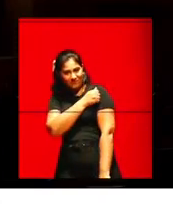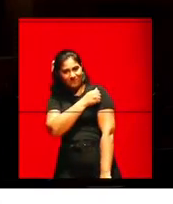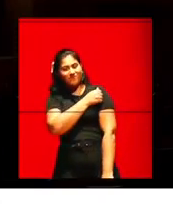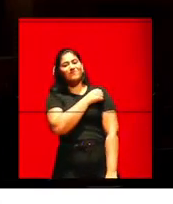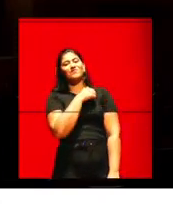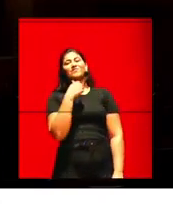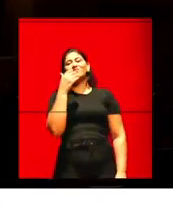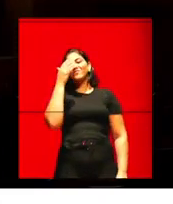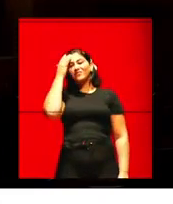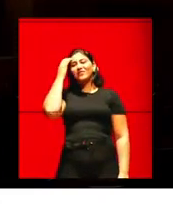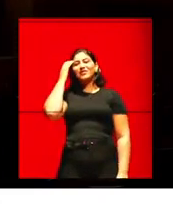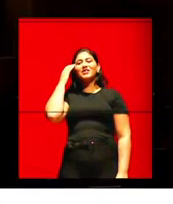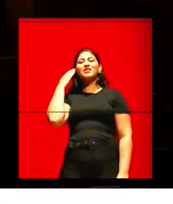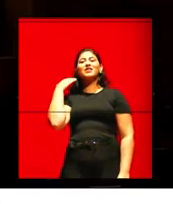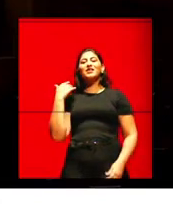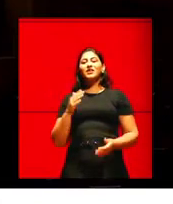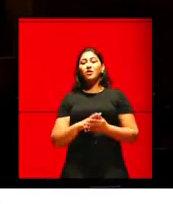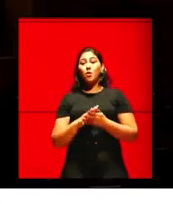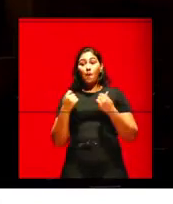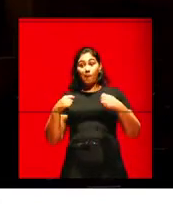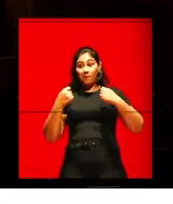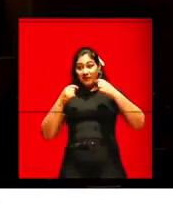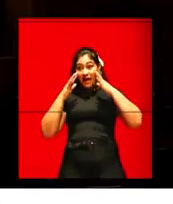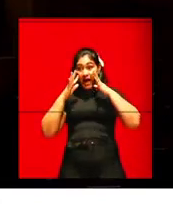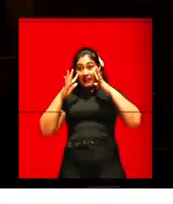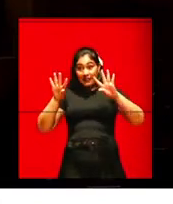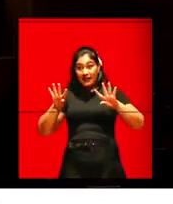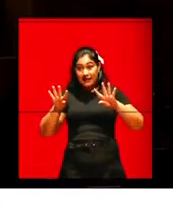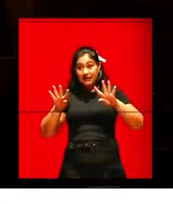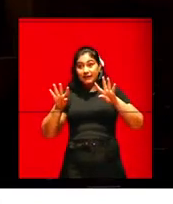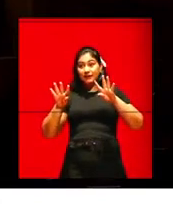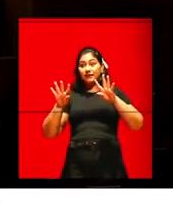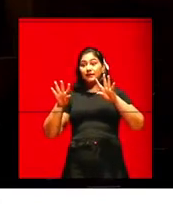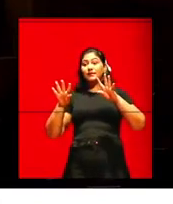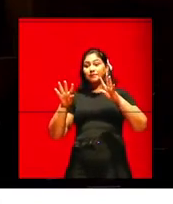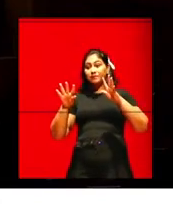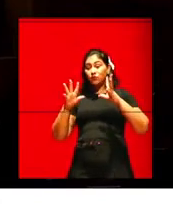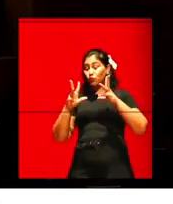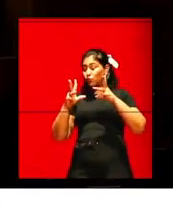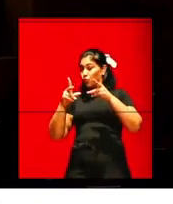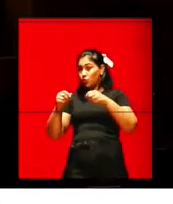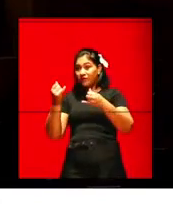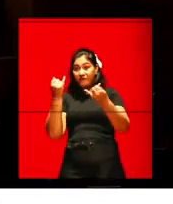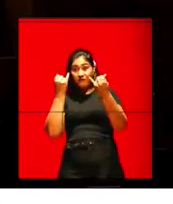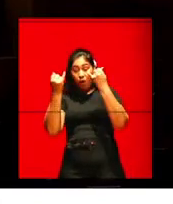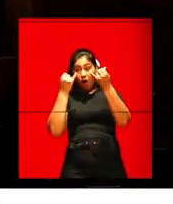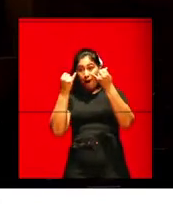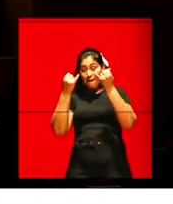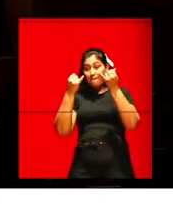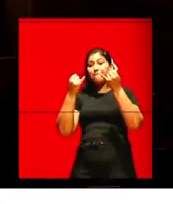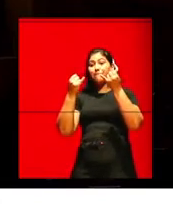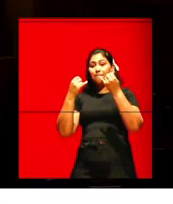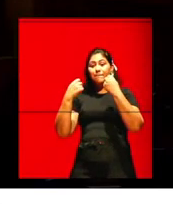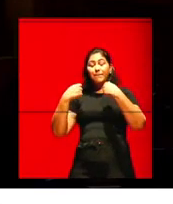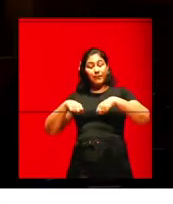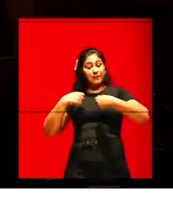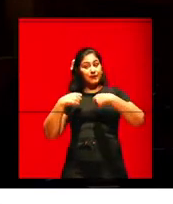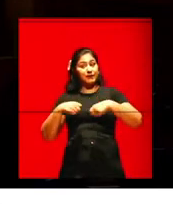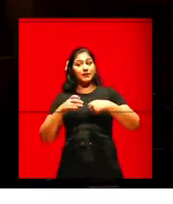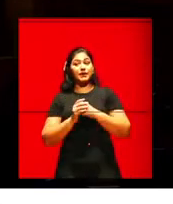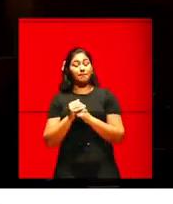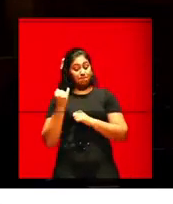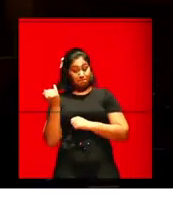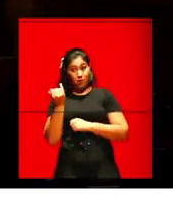vamos prestar atenção em tudo, vamos fazer com que valha a pena